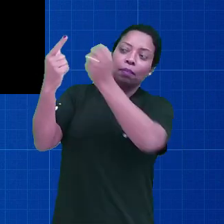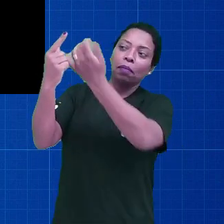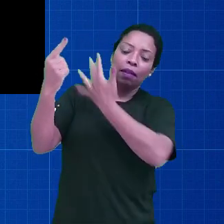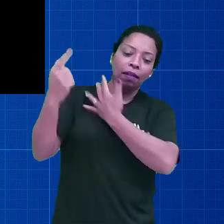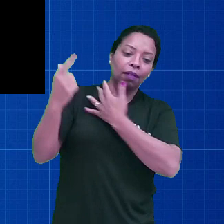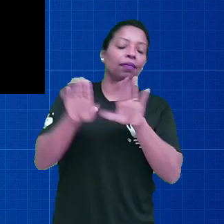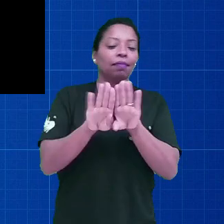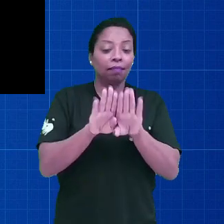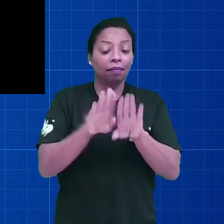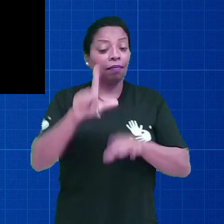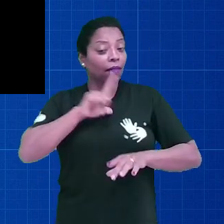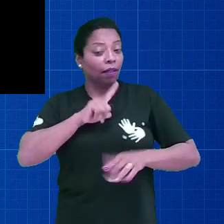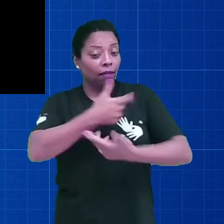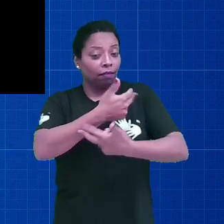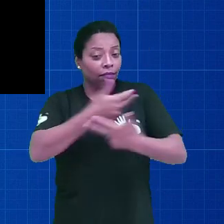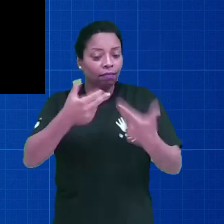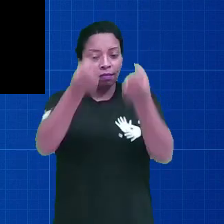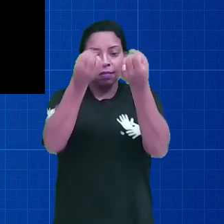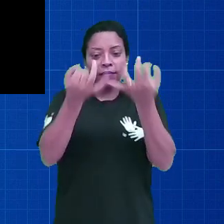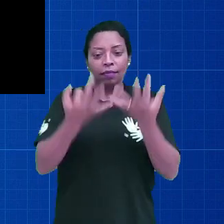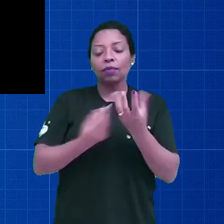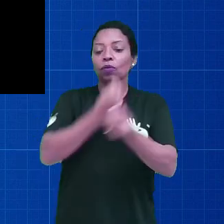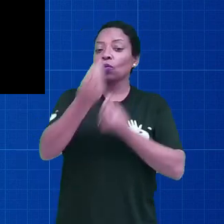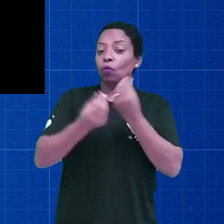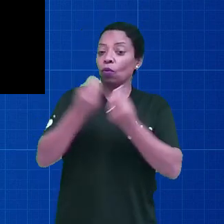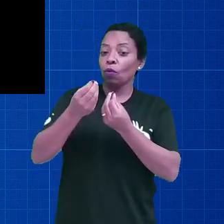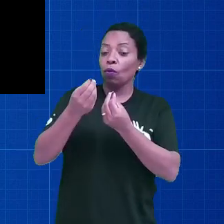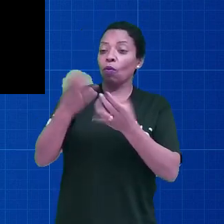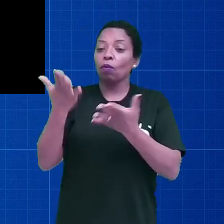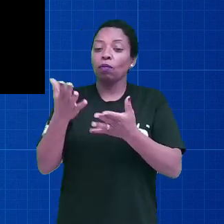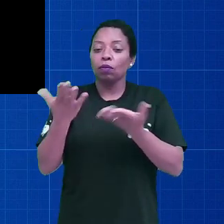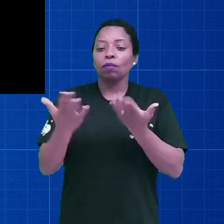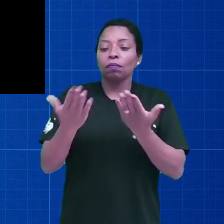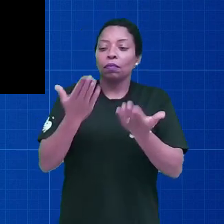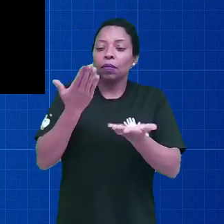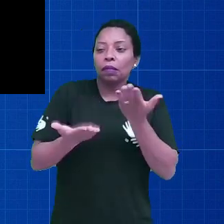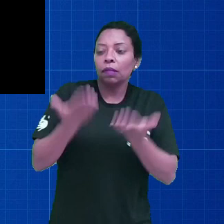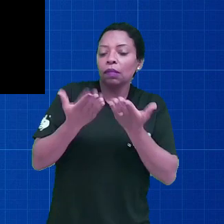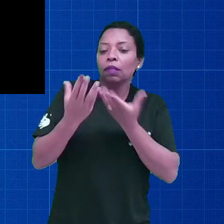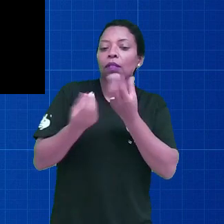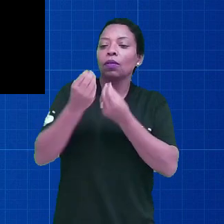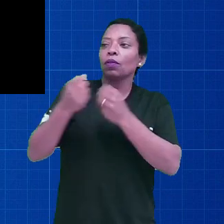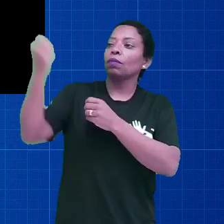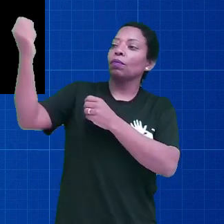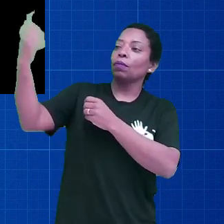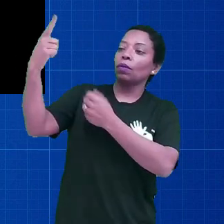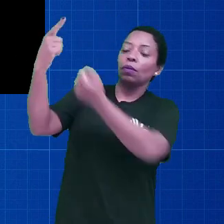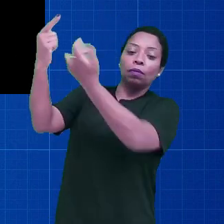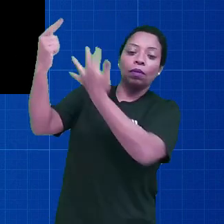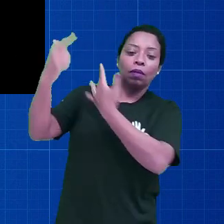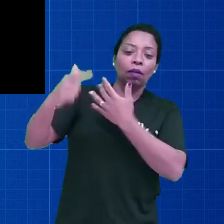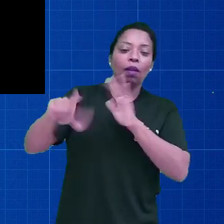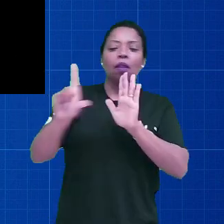de radiação, entre elas a lei de Planck, a lei de Stefan Boltzmann, a lei de Lambert,